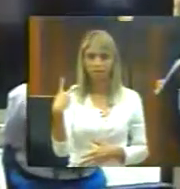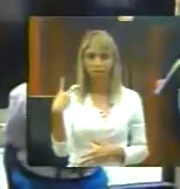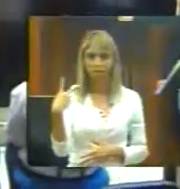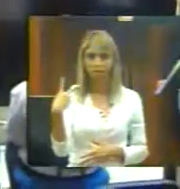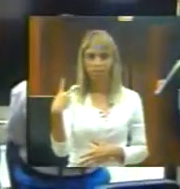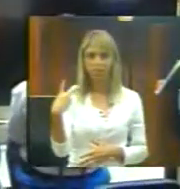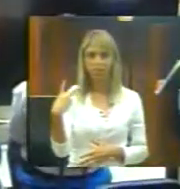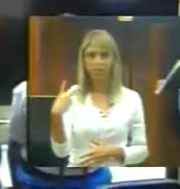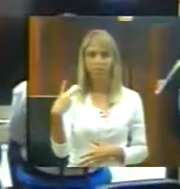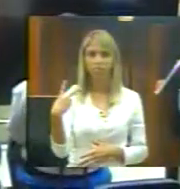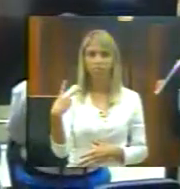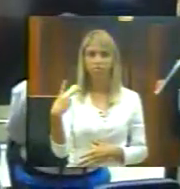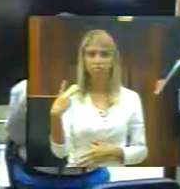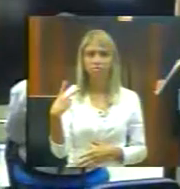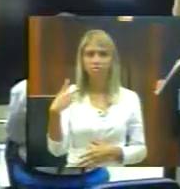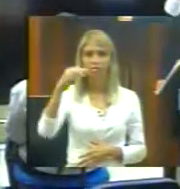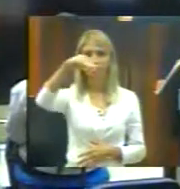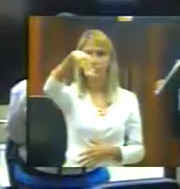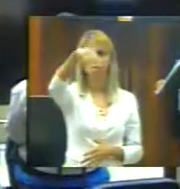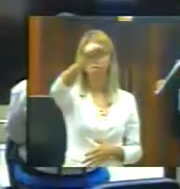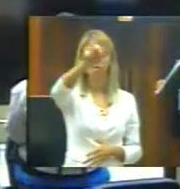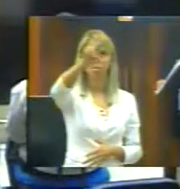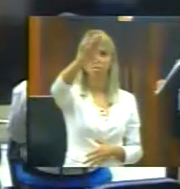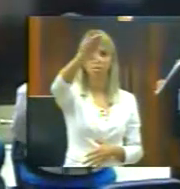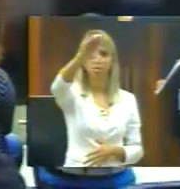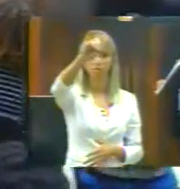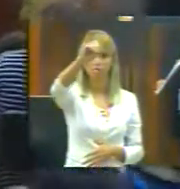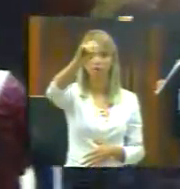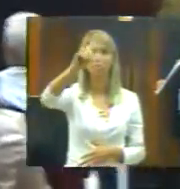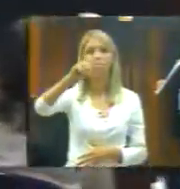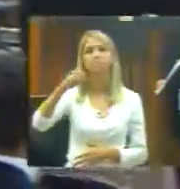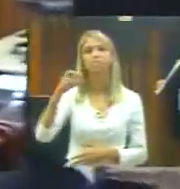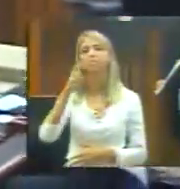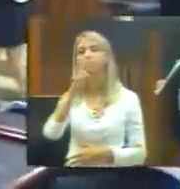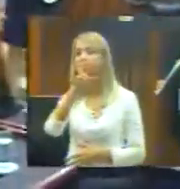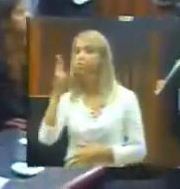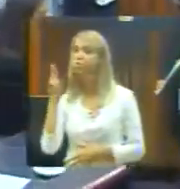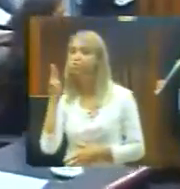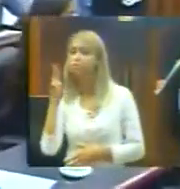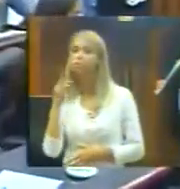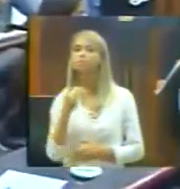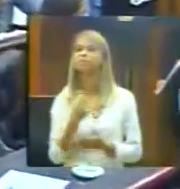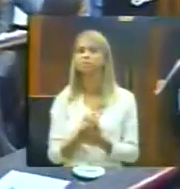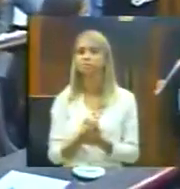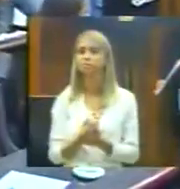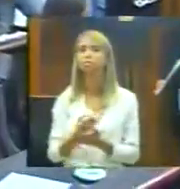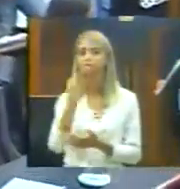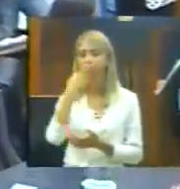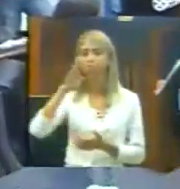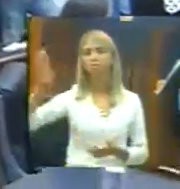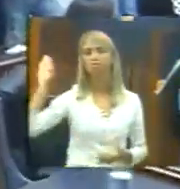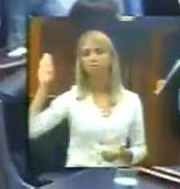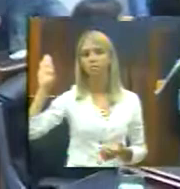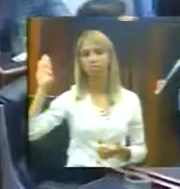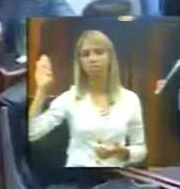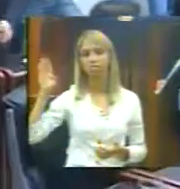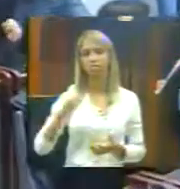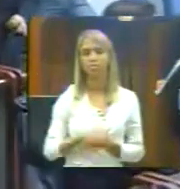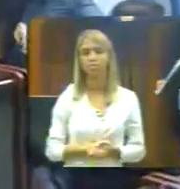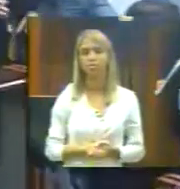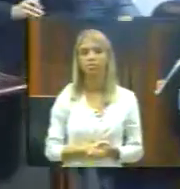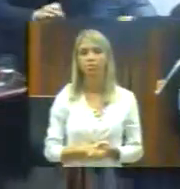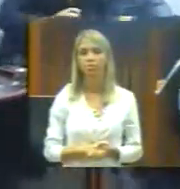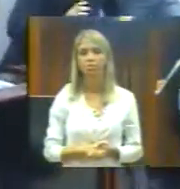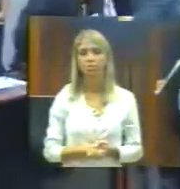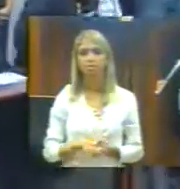Com a palavra, o nosso nobre vereador Marco Antônio Borges de Magalhães. Assim eu prometo. Com a palavra,